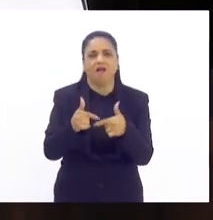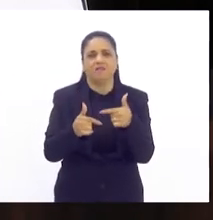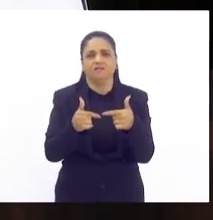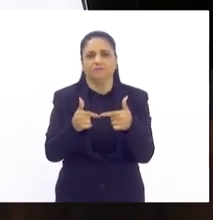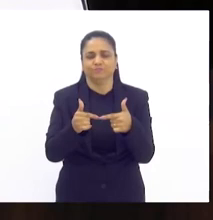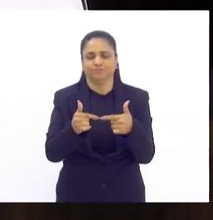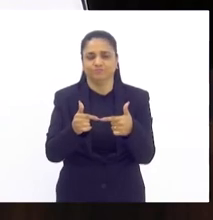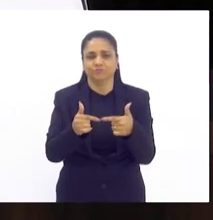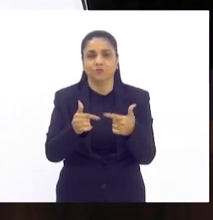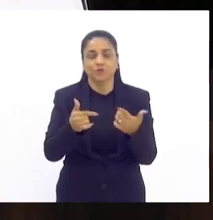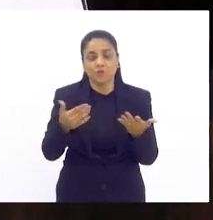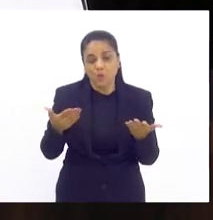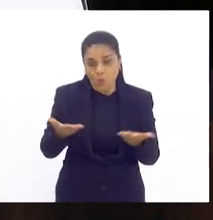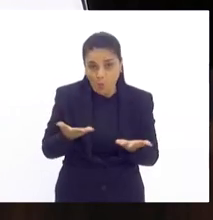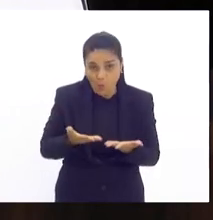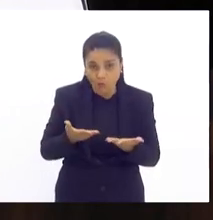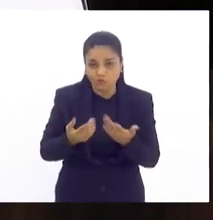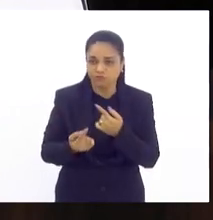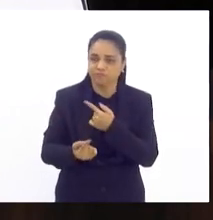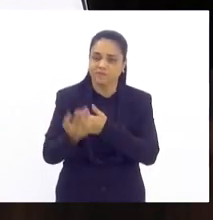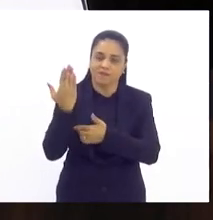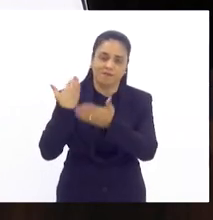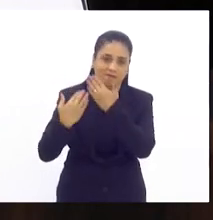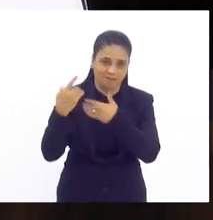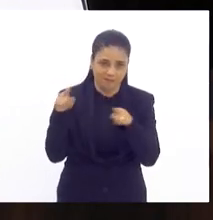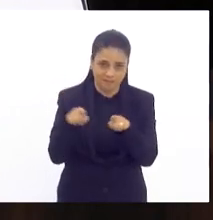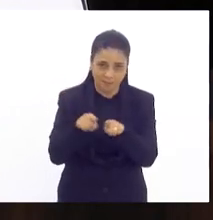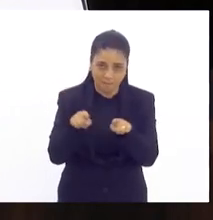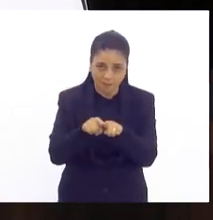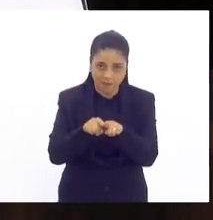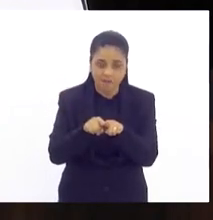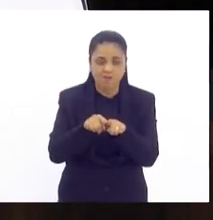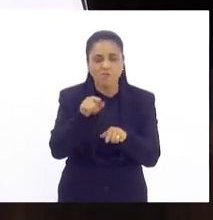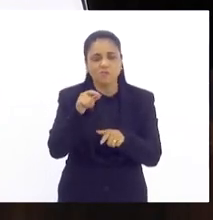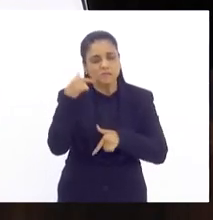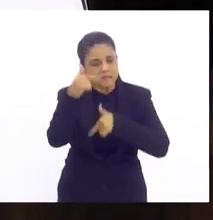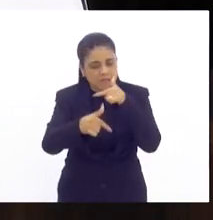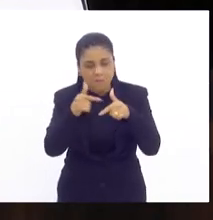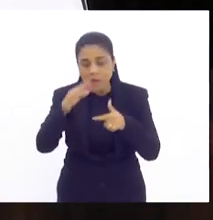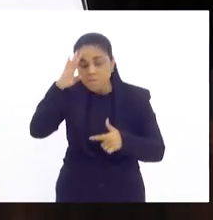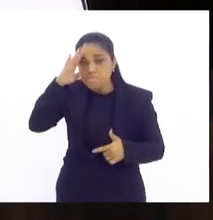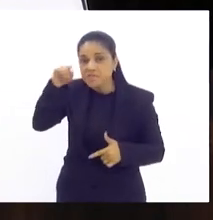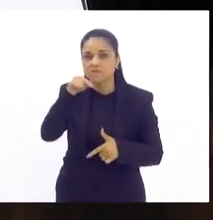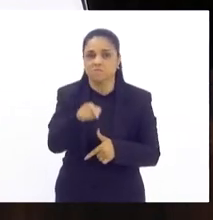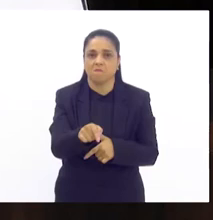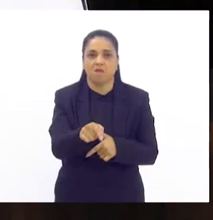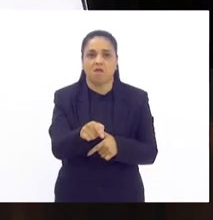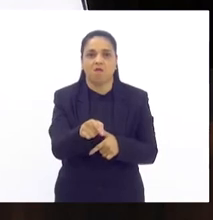mas hoje também. O trabalho de vocês é fundamental para o Estado, o trabalho de vocês é